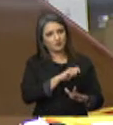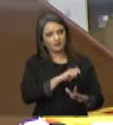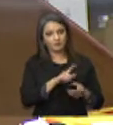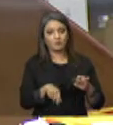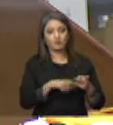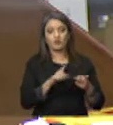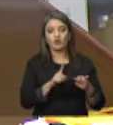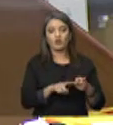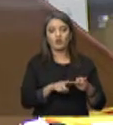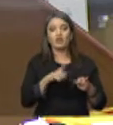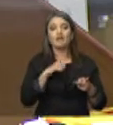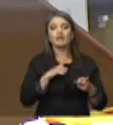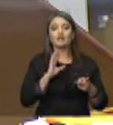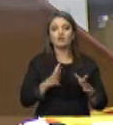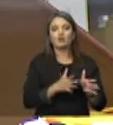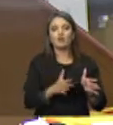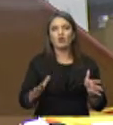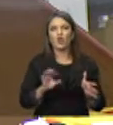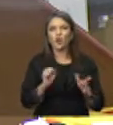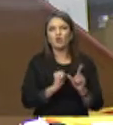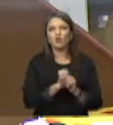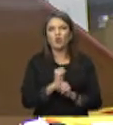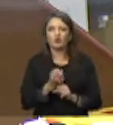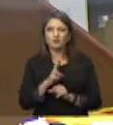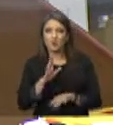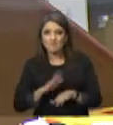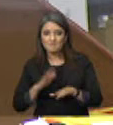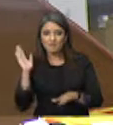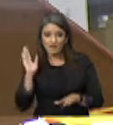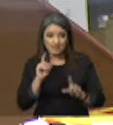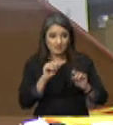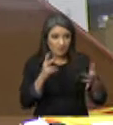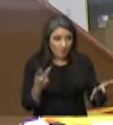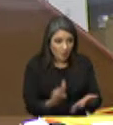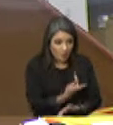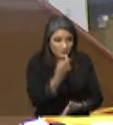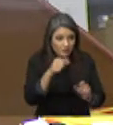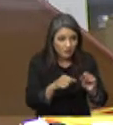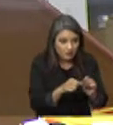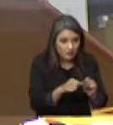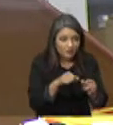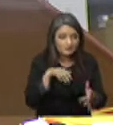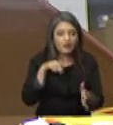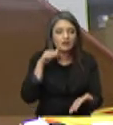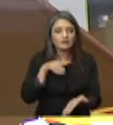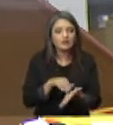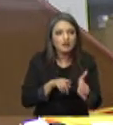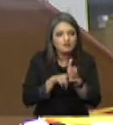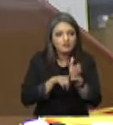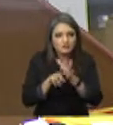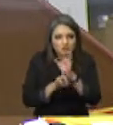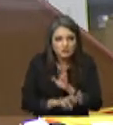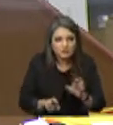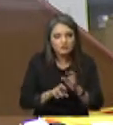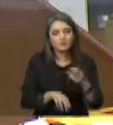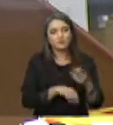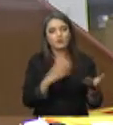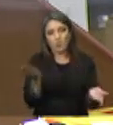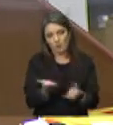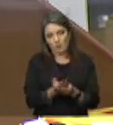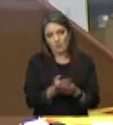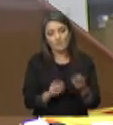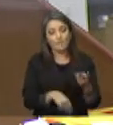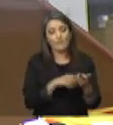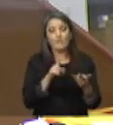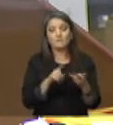condenatória B tiver transcorrido oito anos ou mais entre a conduta improba dolosa EA instauração de inquérito civil ou ajuizamento da ação se